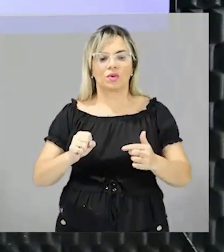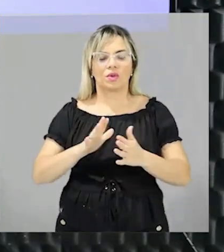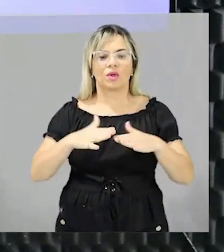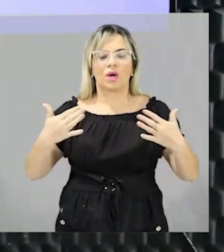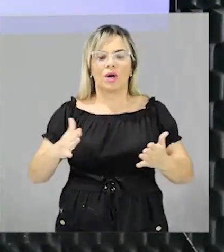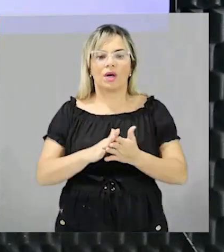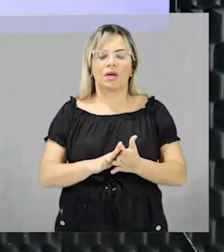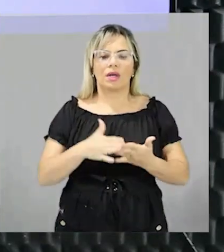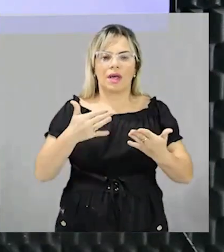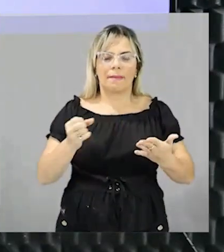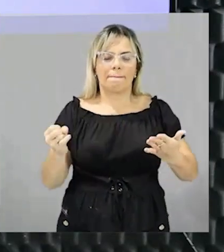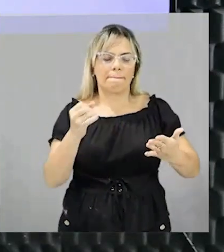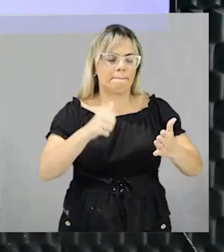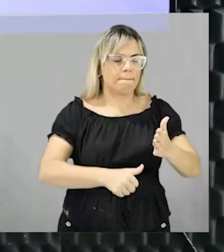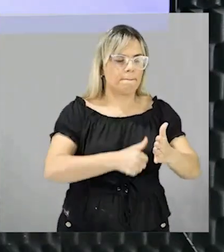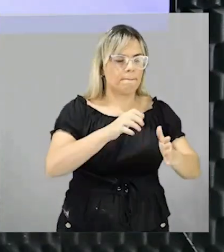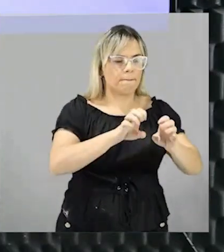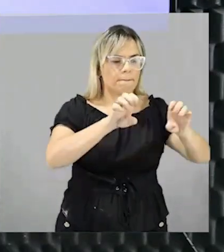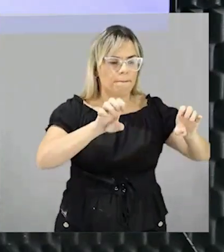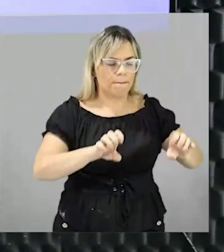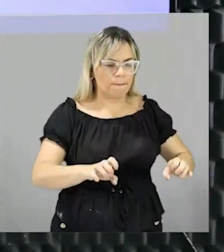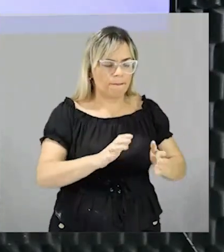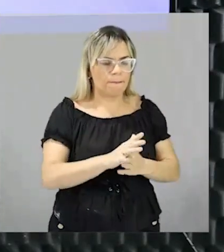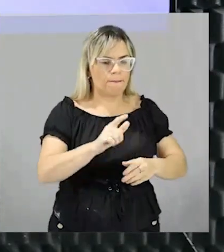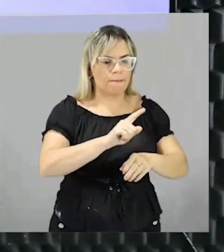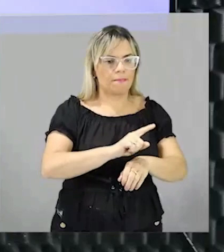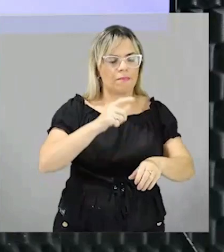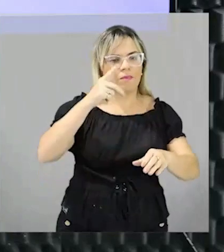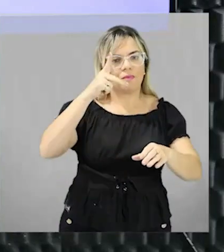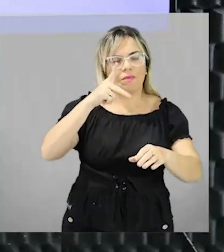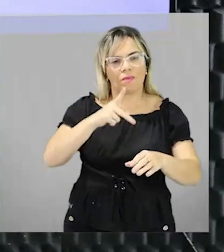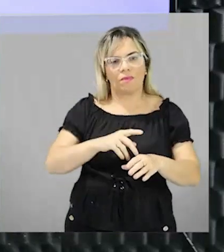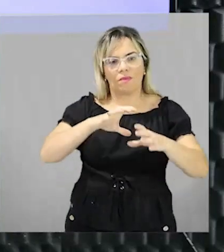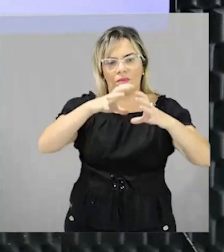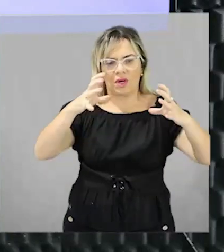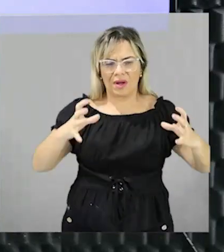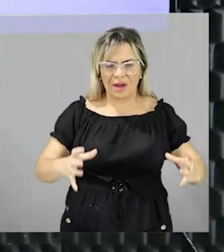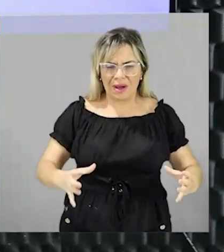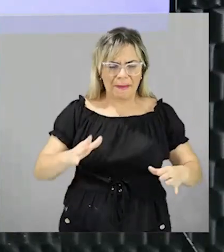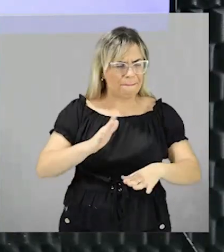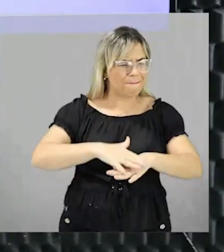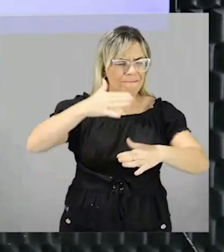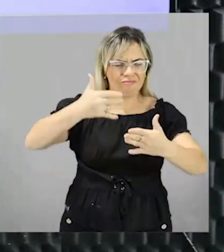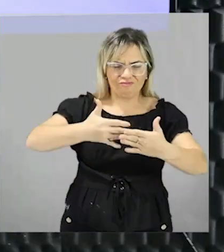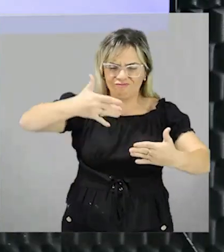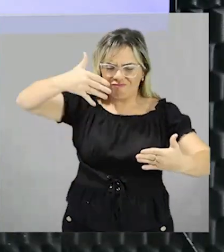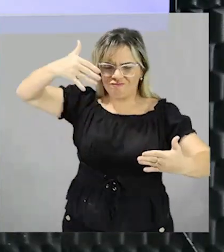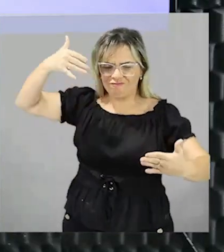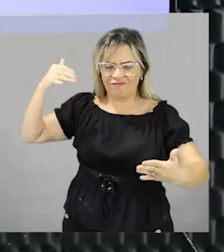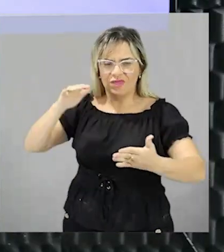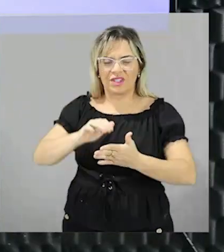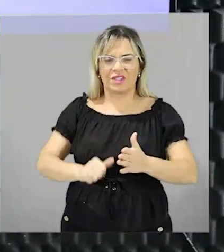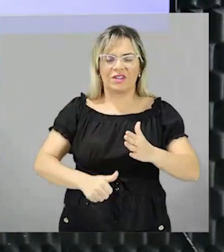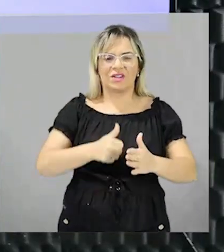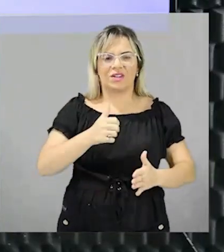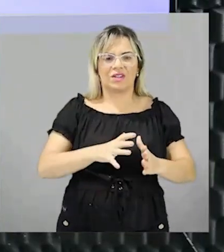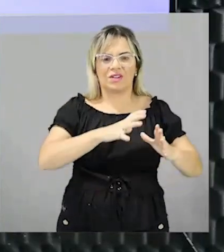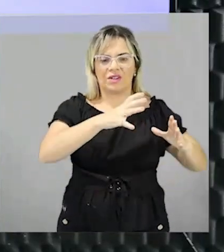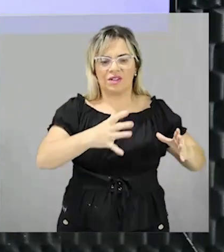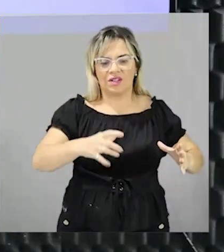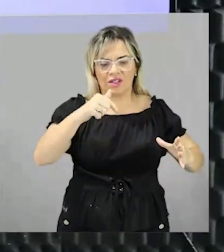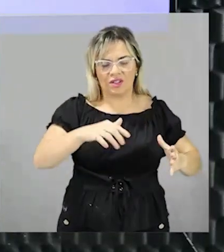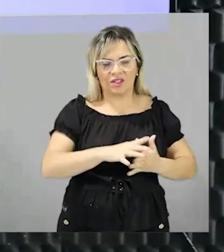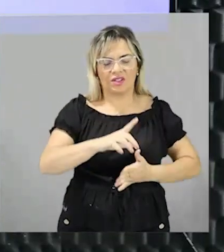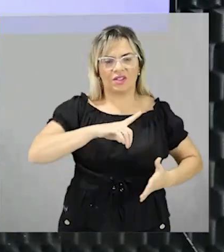primeira estrutura? São as rochas e a estrutura geológica mais antiga, tá certo? São as primeiras rochas aí que se